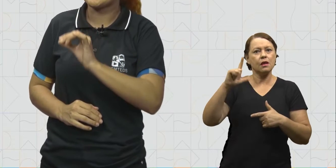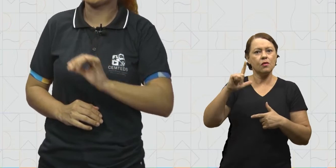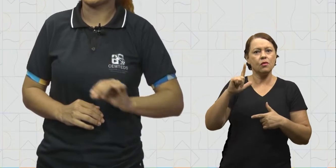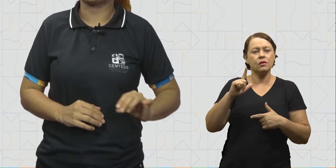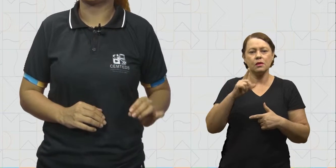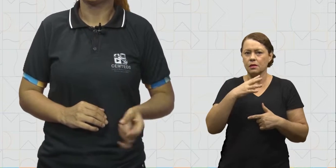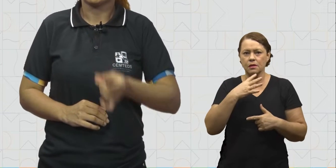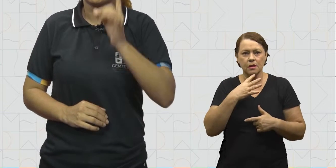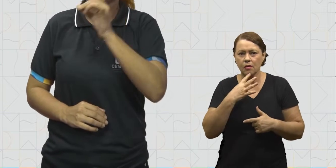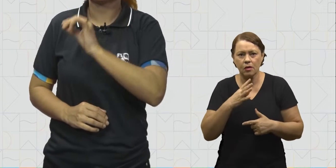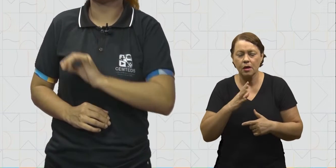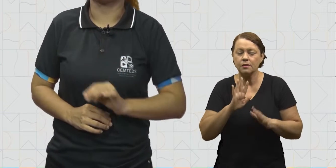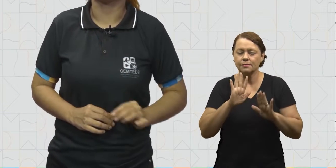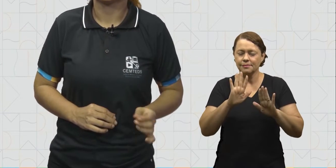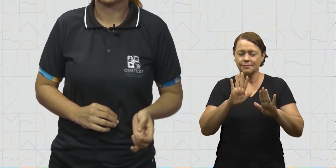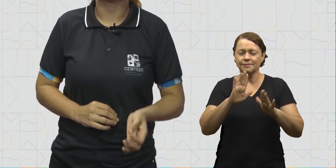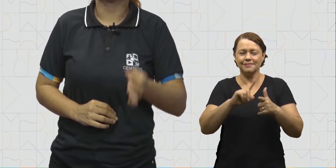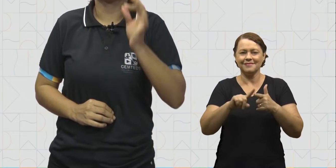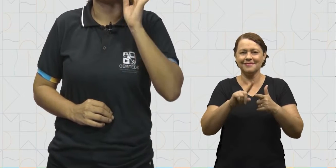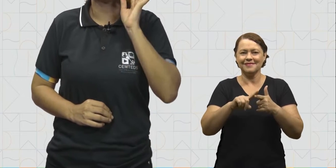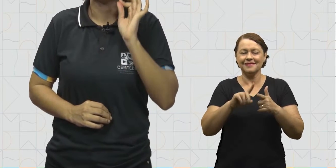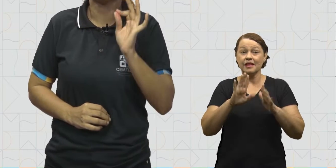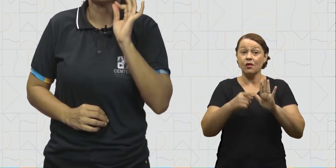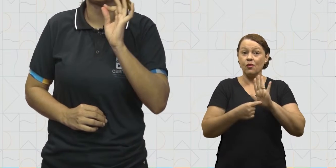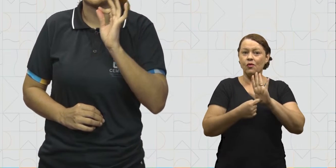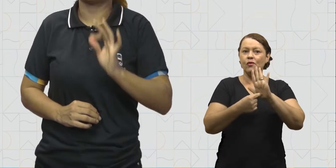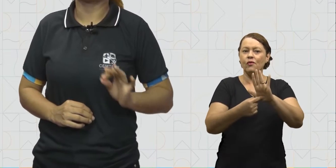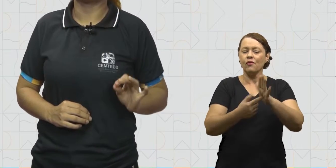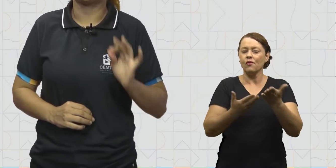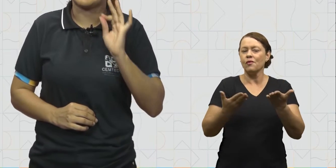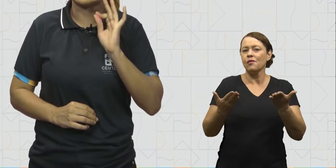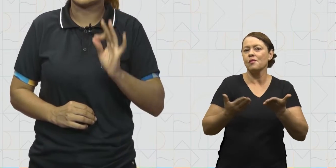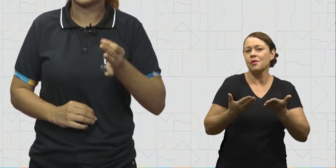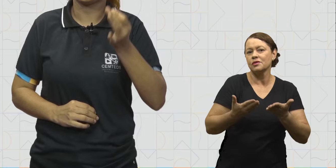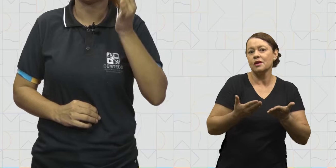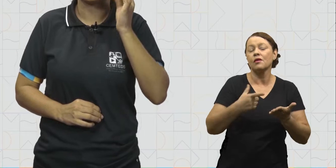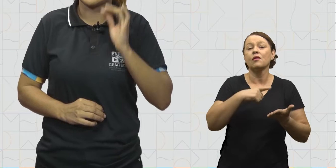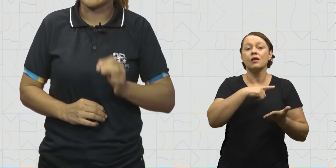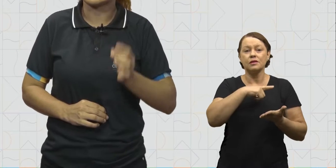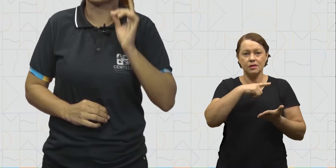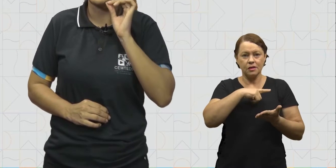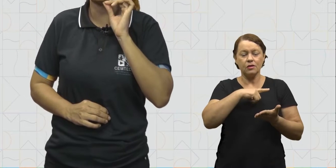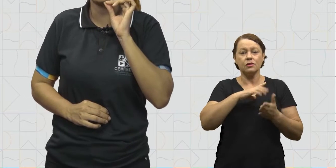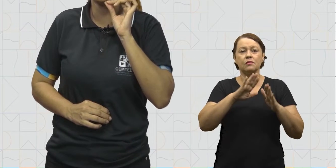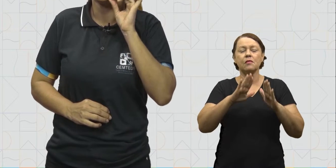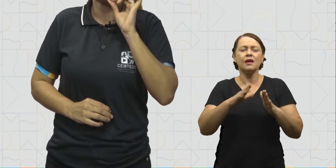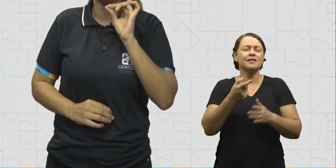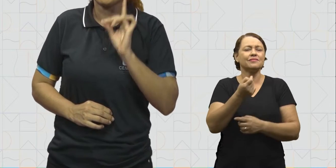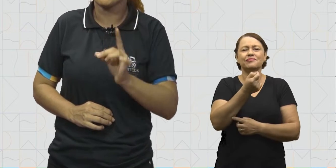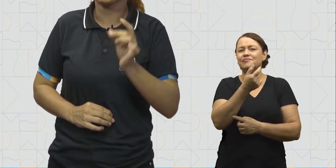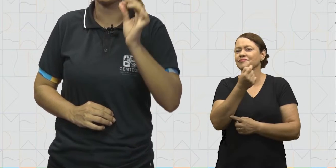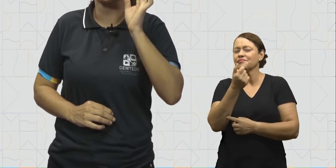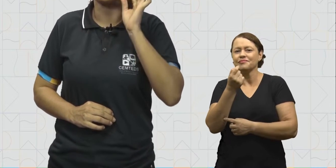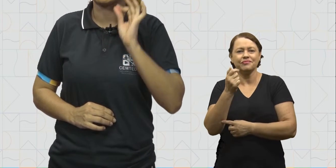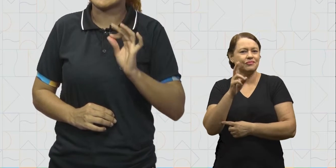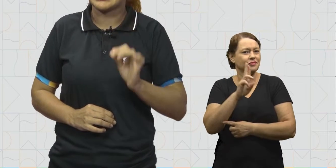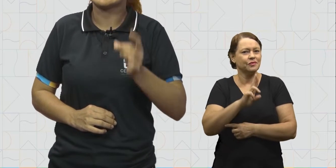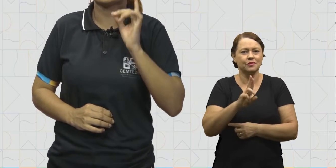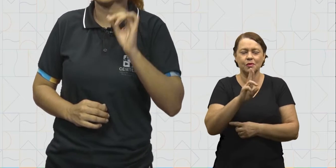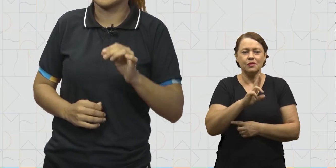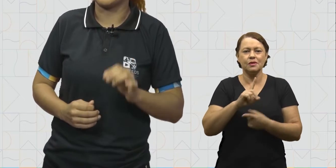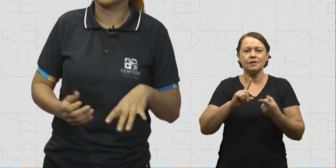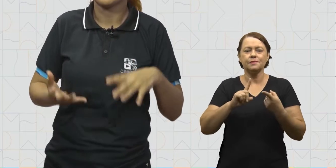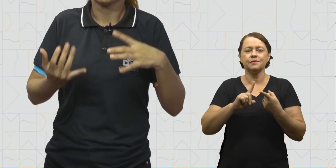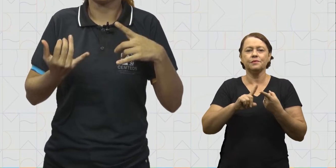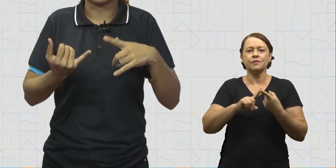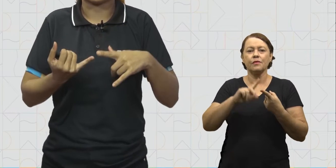Não tem problema. Olha só, as outras unidades de massas que nós temos, mas são pouco